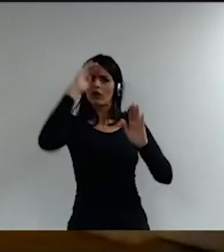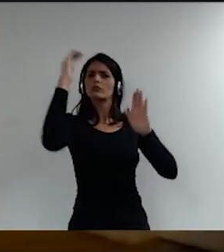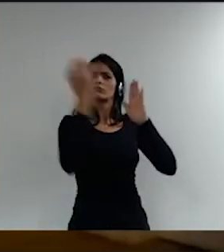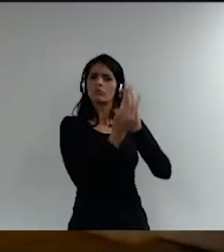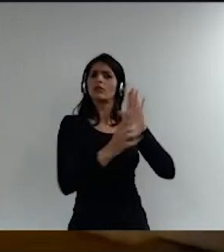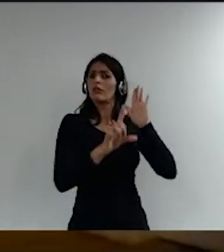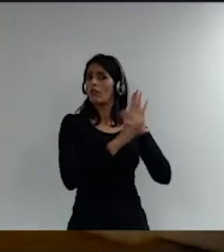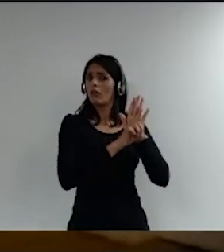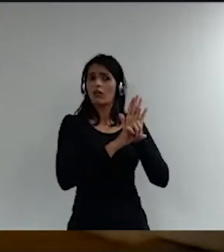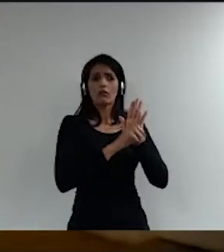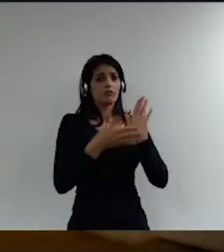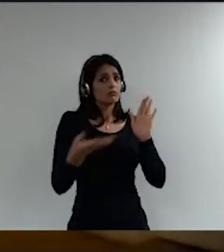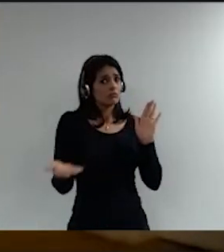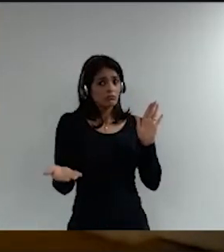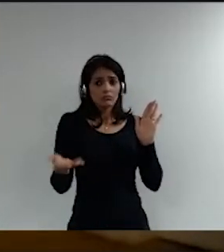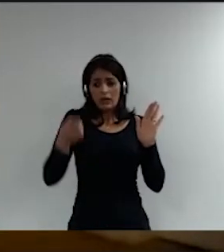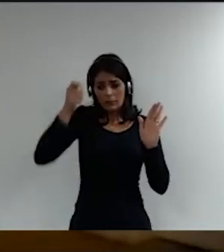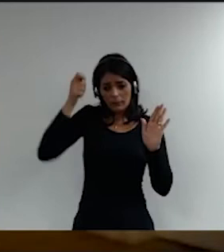lei,